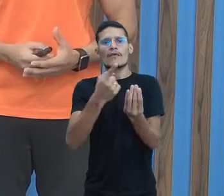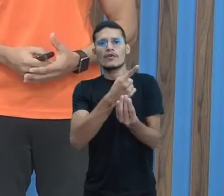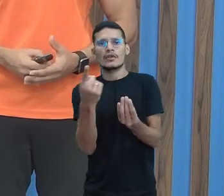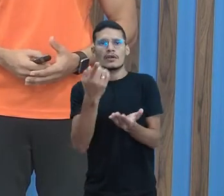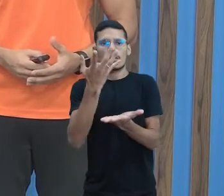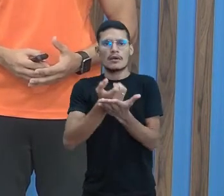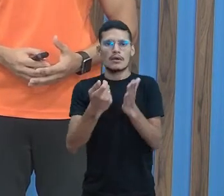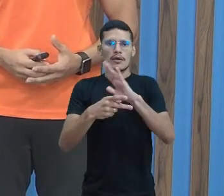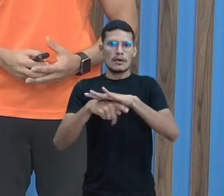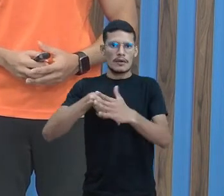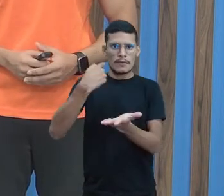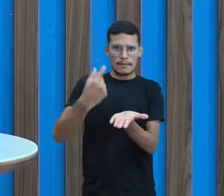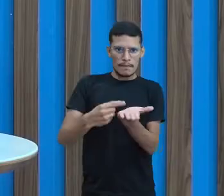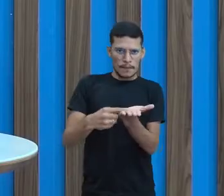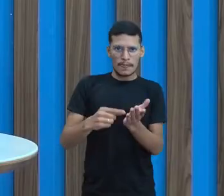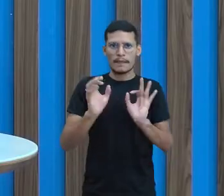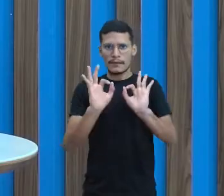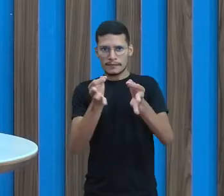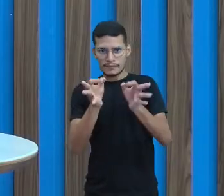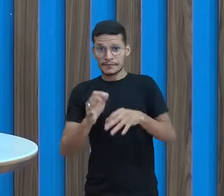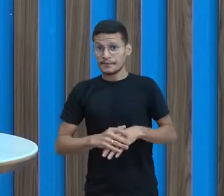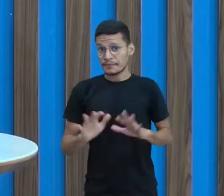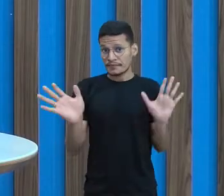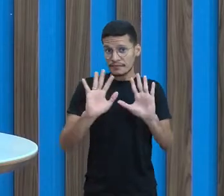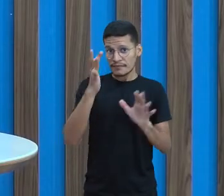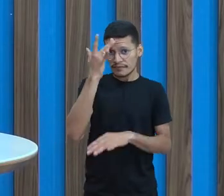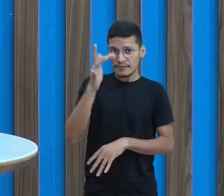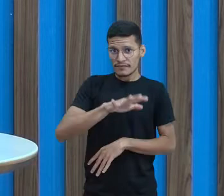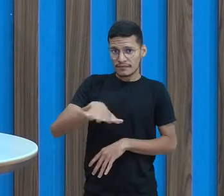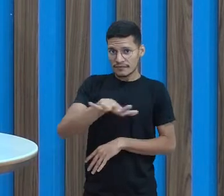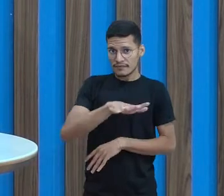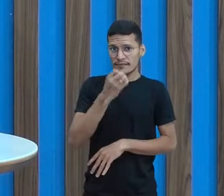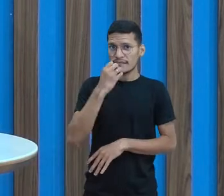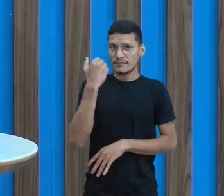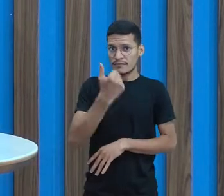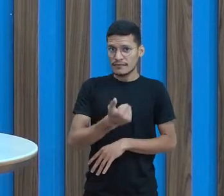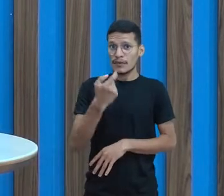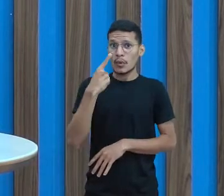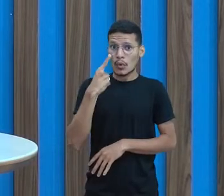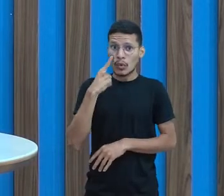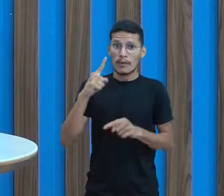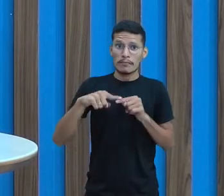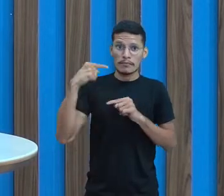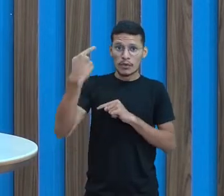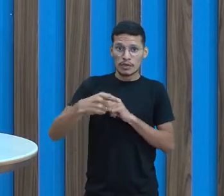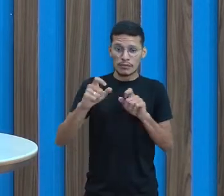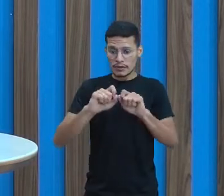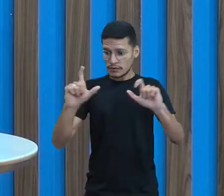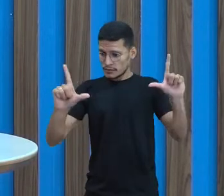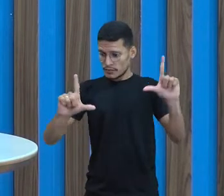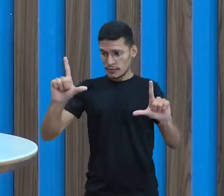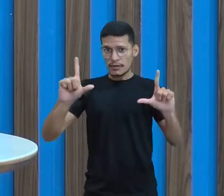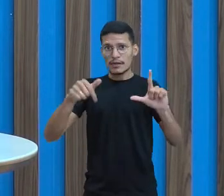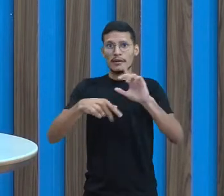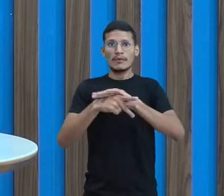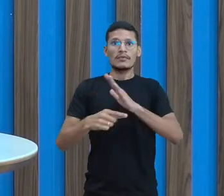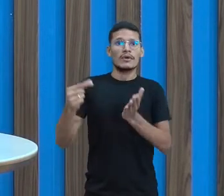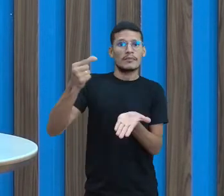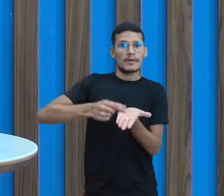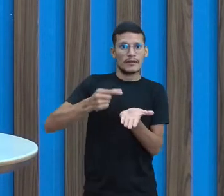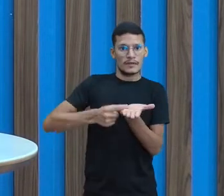fazer o download do aplicativo. Olá, pessoal, tudo bom? Inclusive, eu acho que a próxima tela já era do aplicativo. Vê